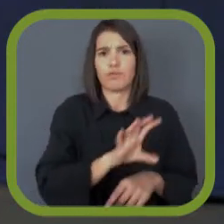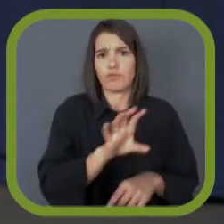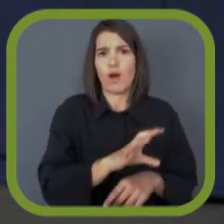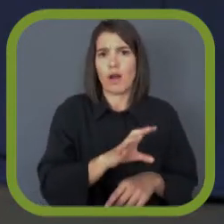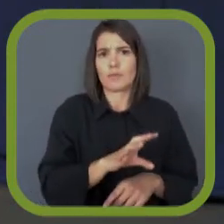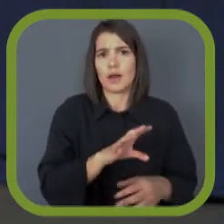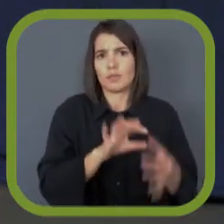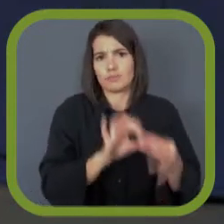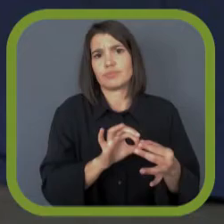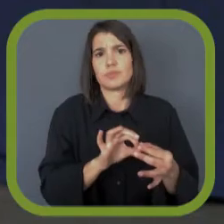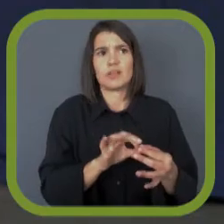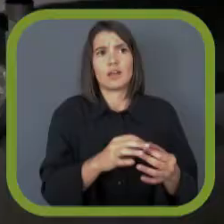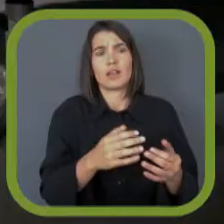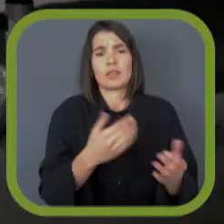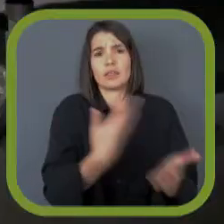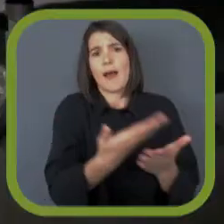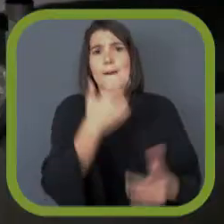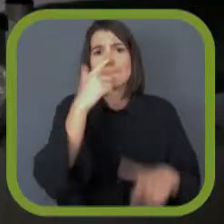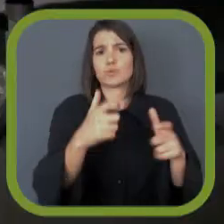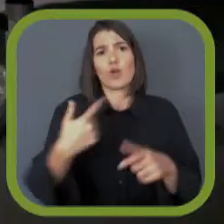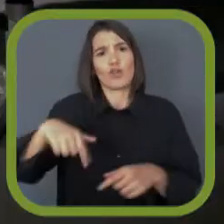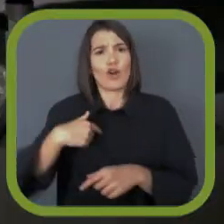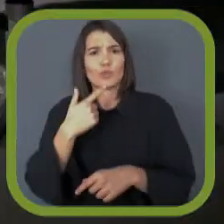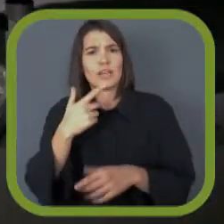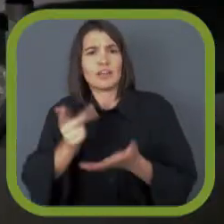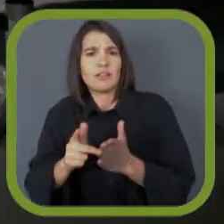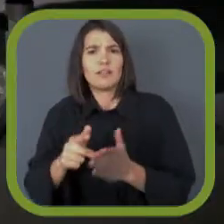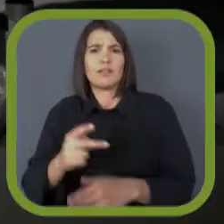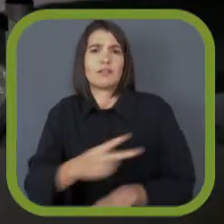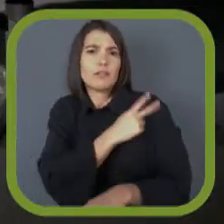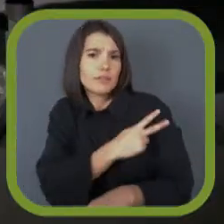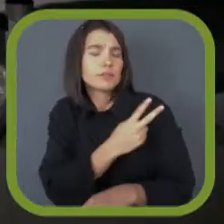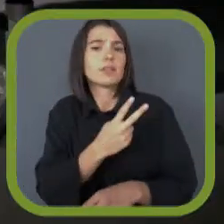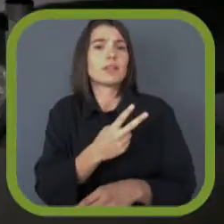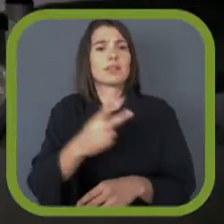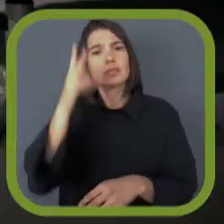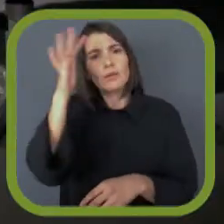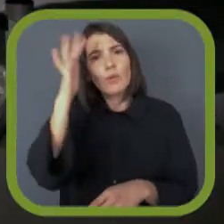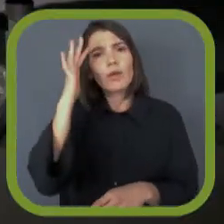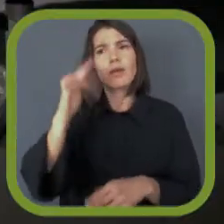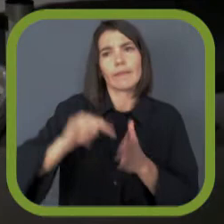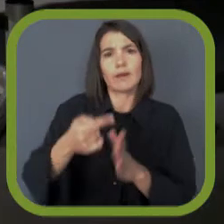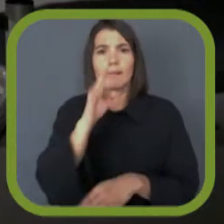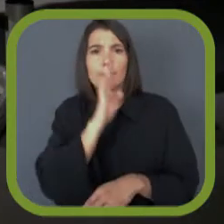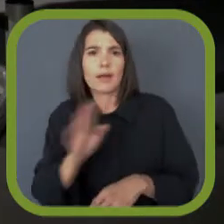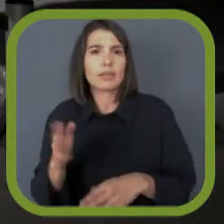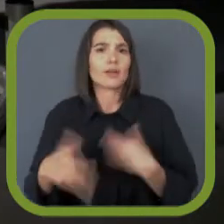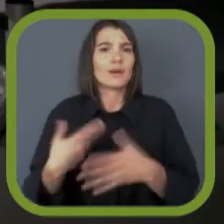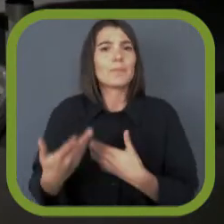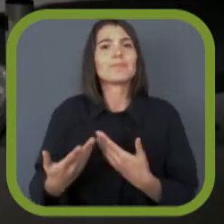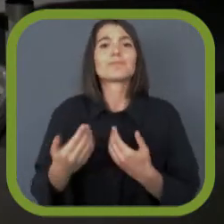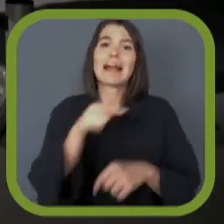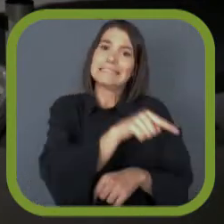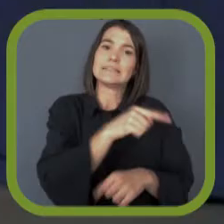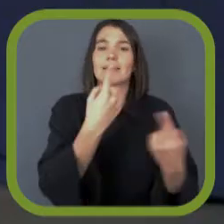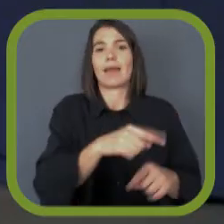forma concreta, de chegar às pessoas. Nós temos muitos engenheiros, muitas universidades, muita teoria, teste